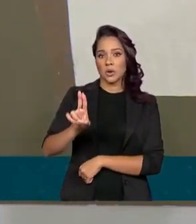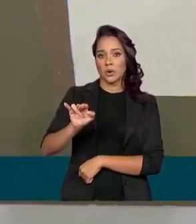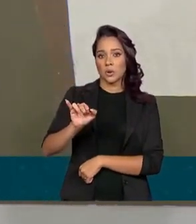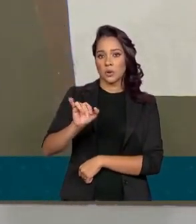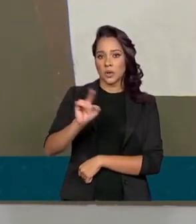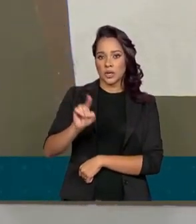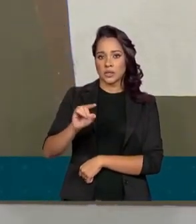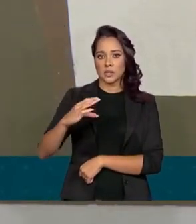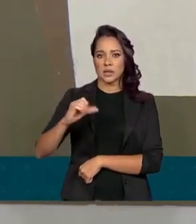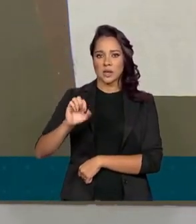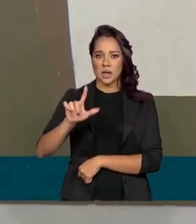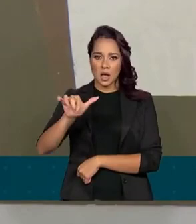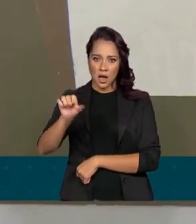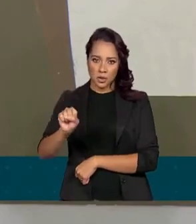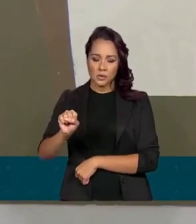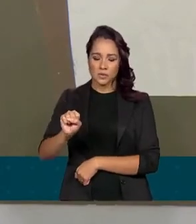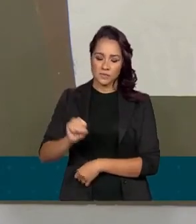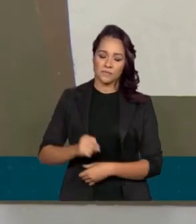Canceller.